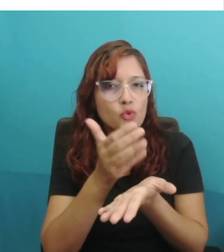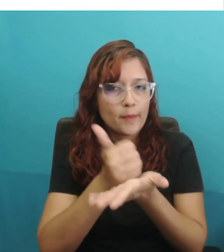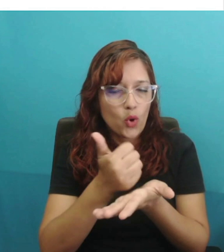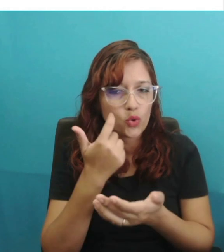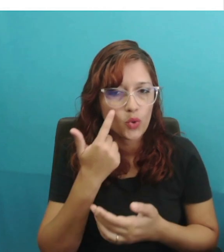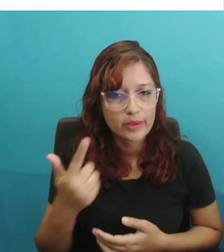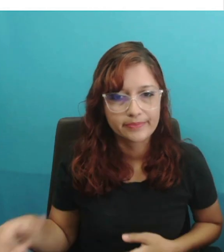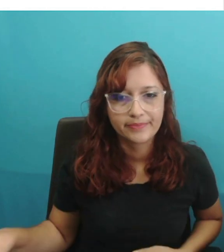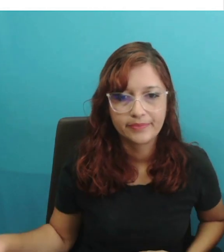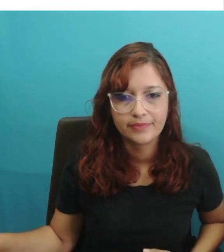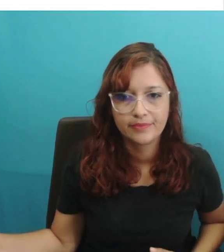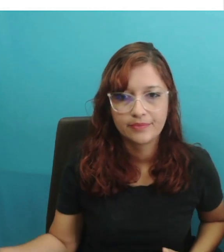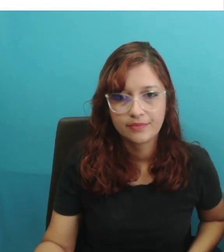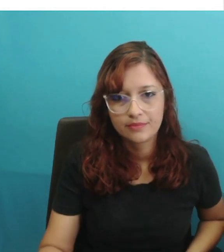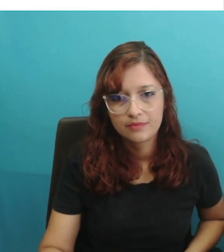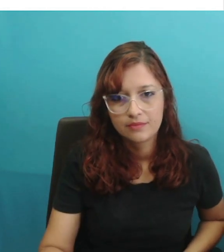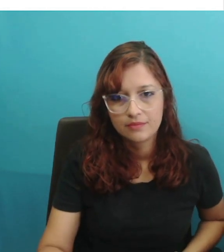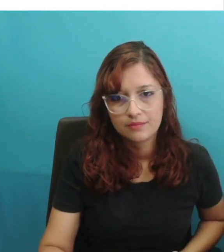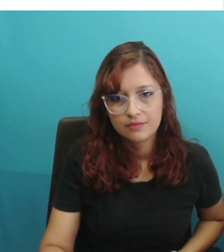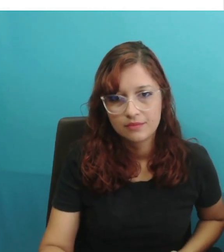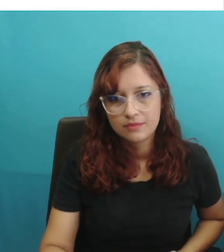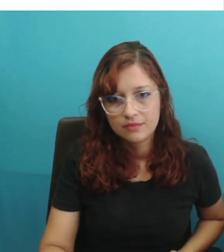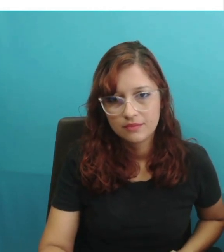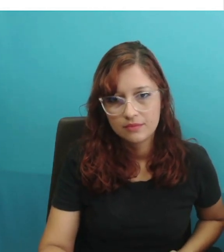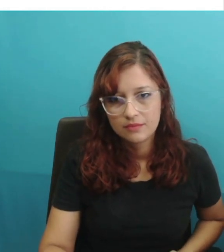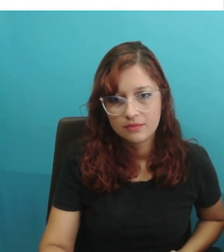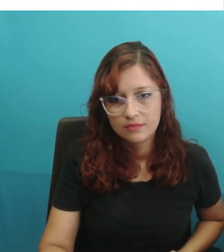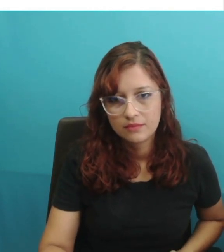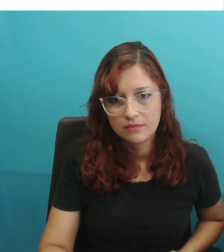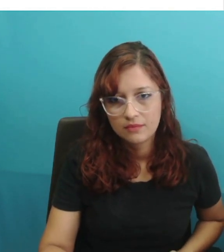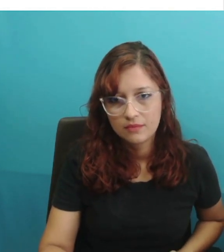Você parte o bolo.